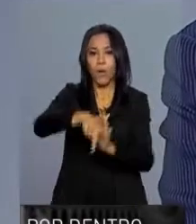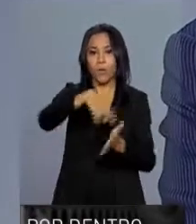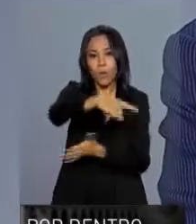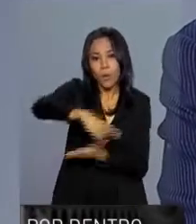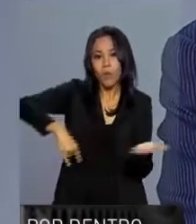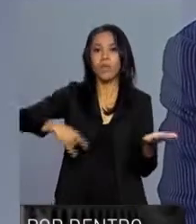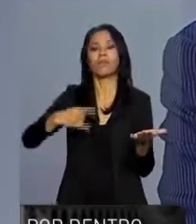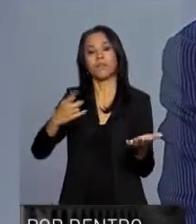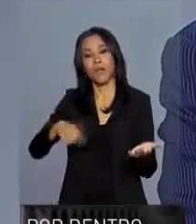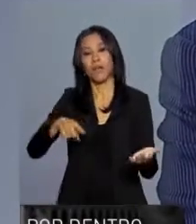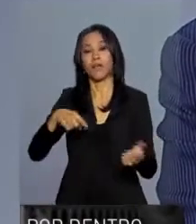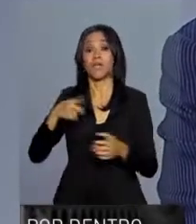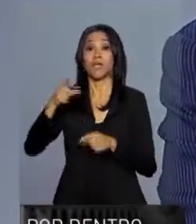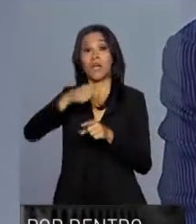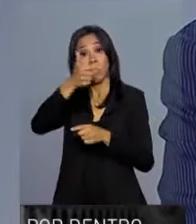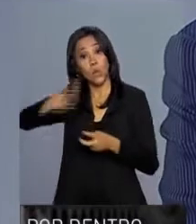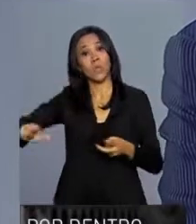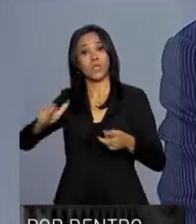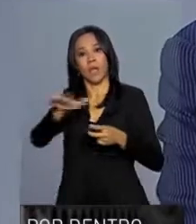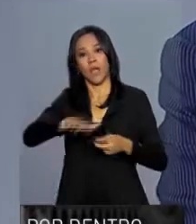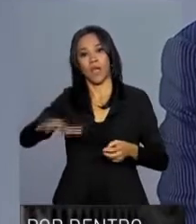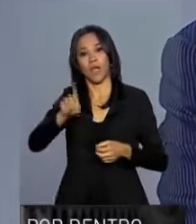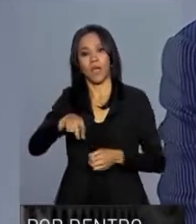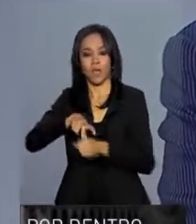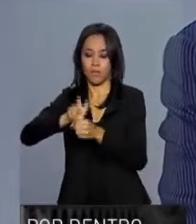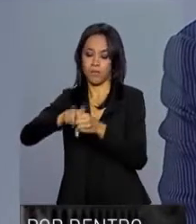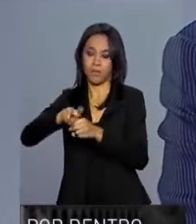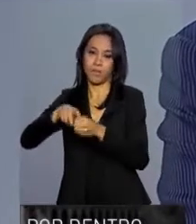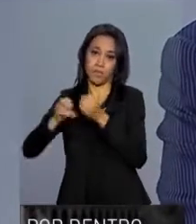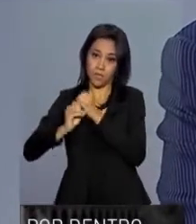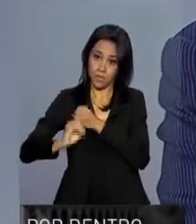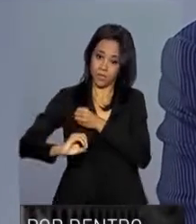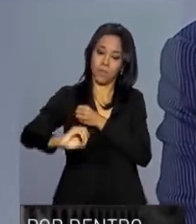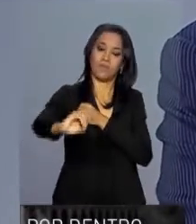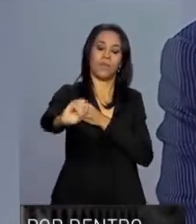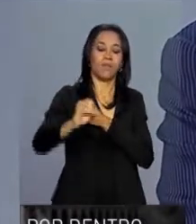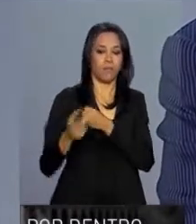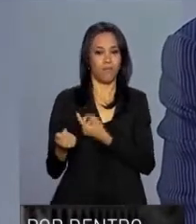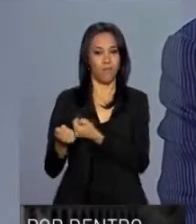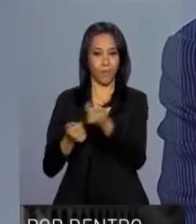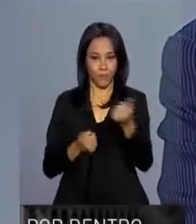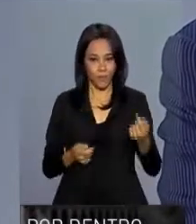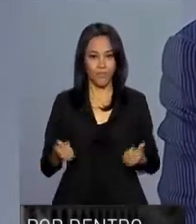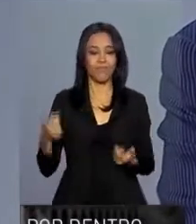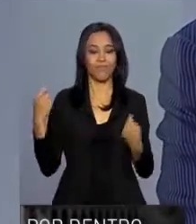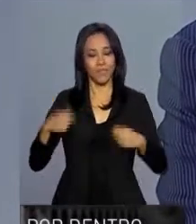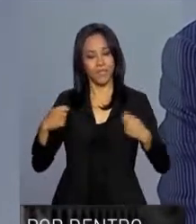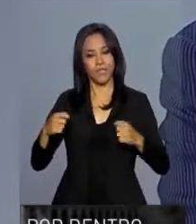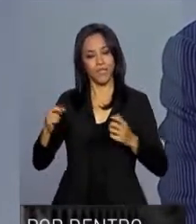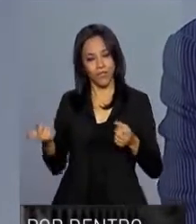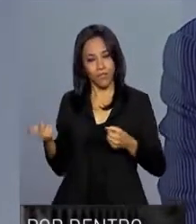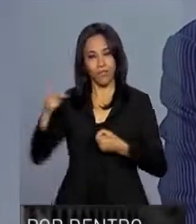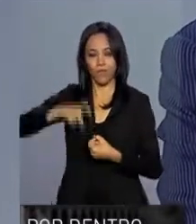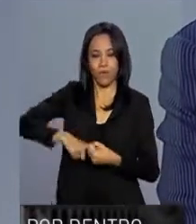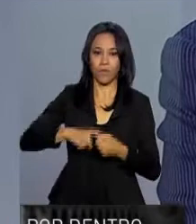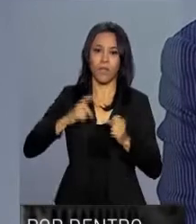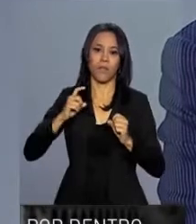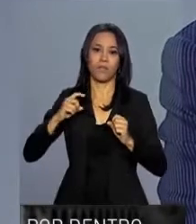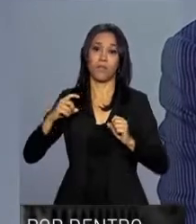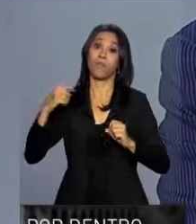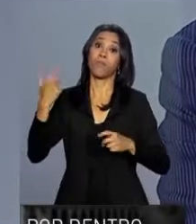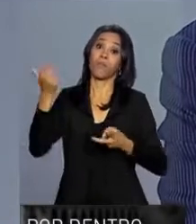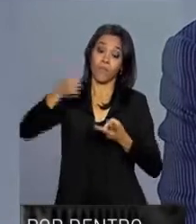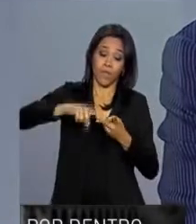o que é investido são desafios enormes que o investimento tem retomado uma crescente constante ea área de